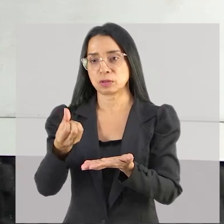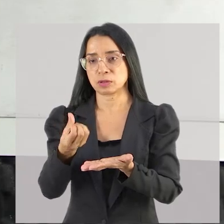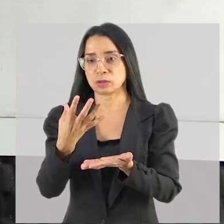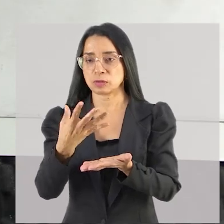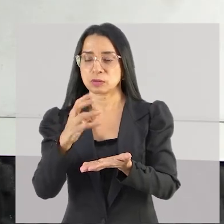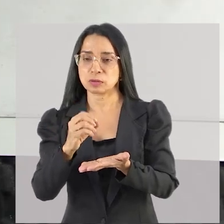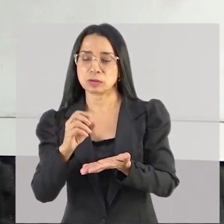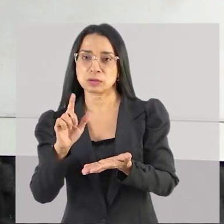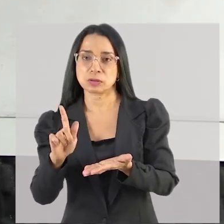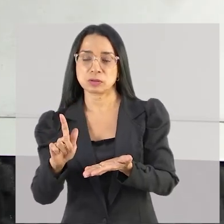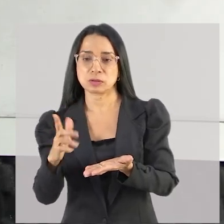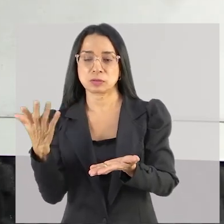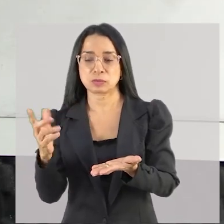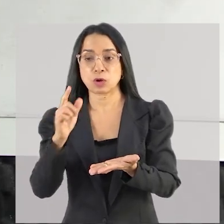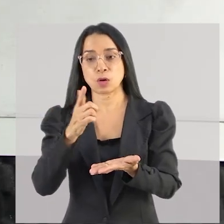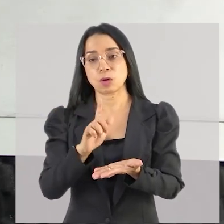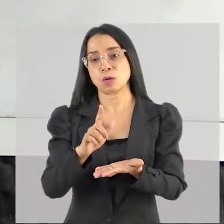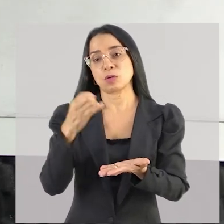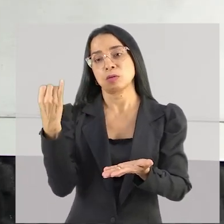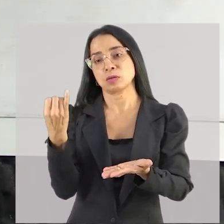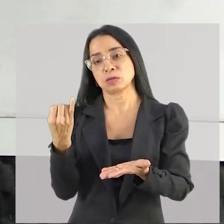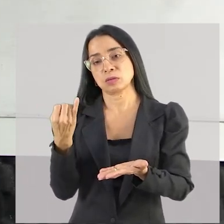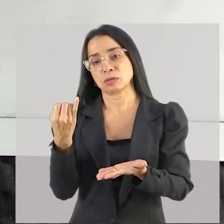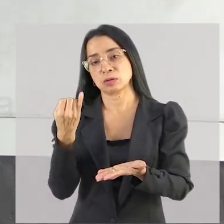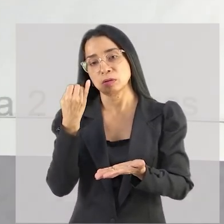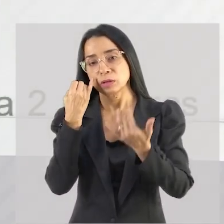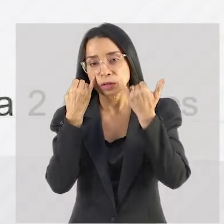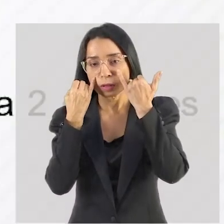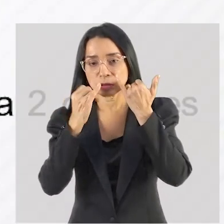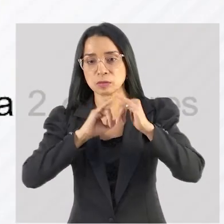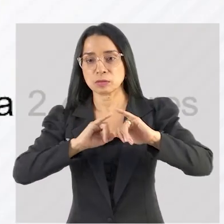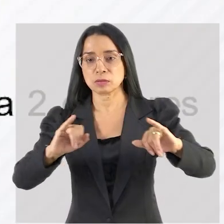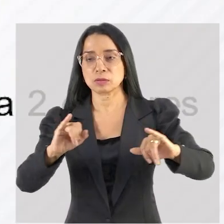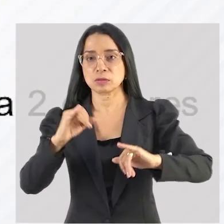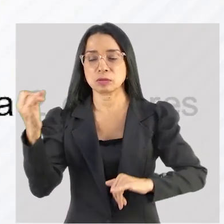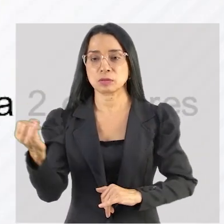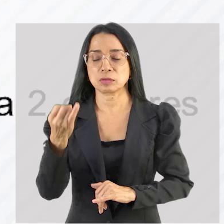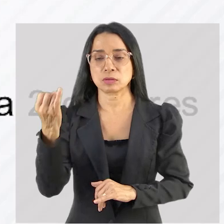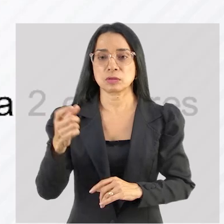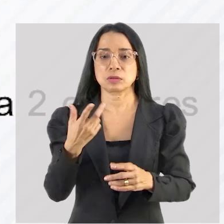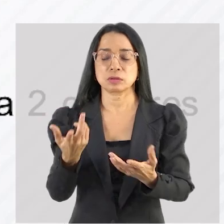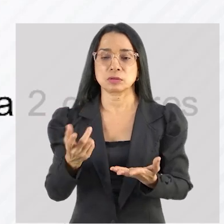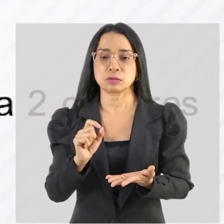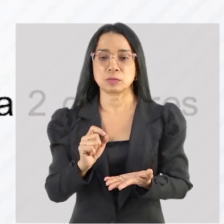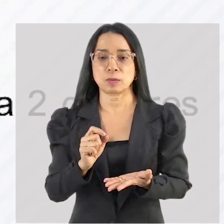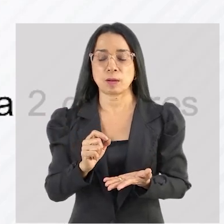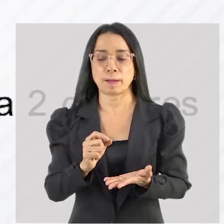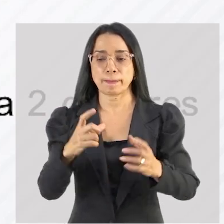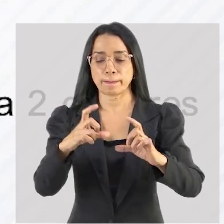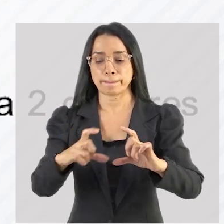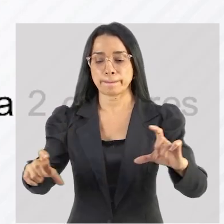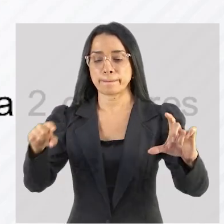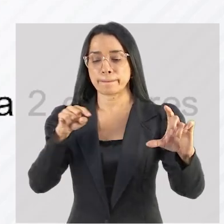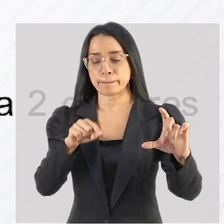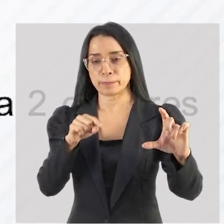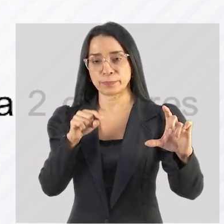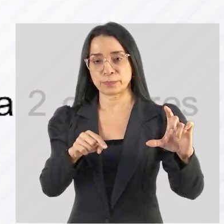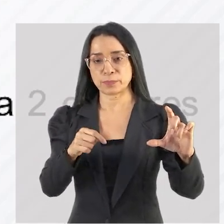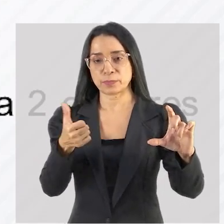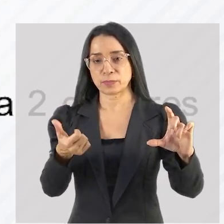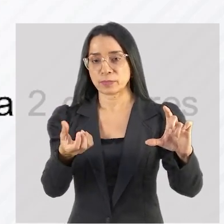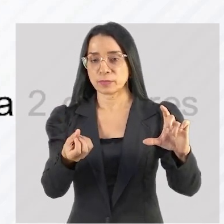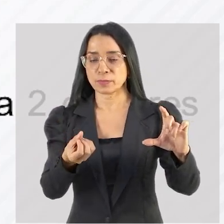640 gramas. Outra informação importante, né? Ele disse que em